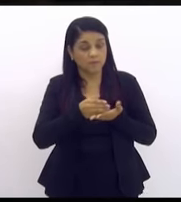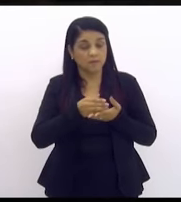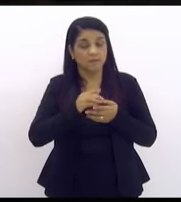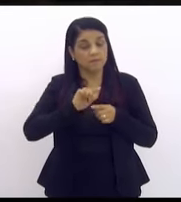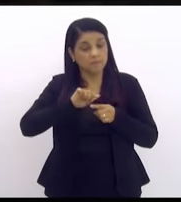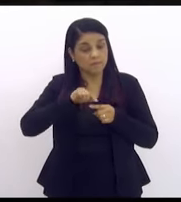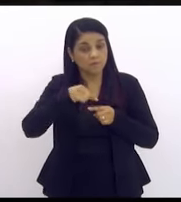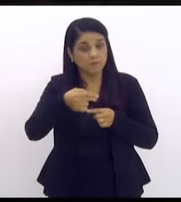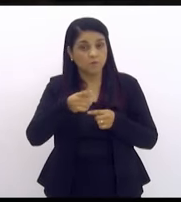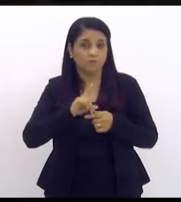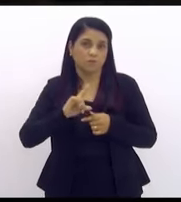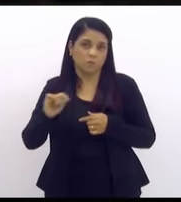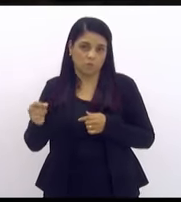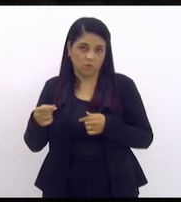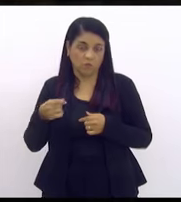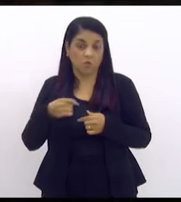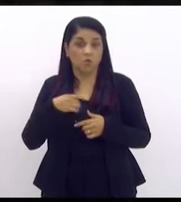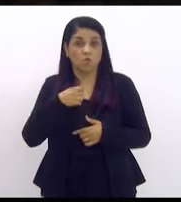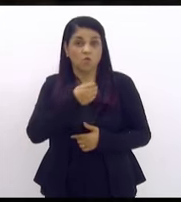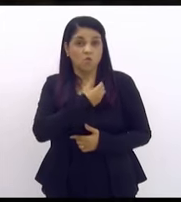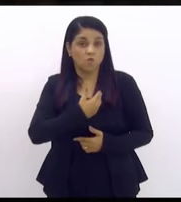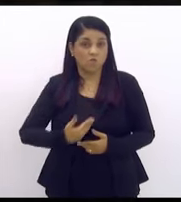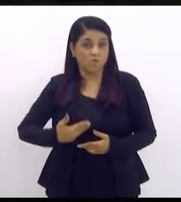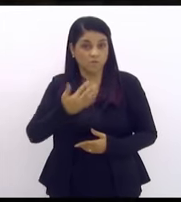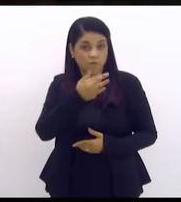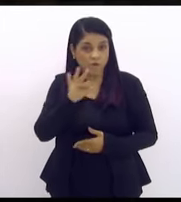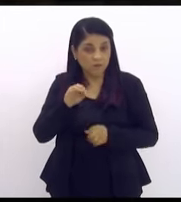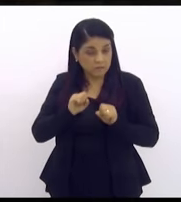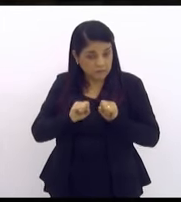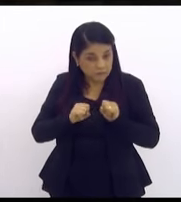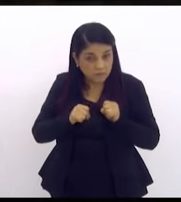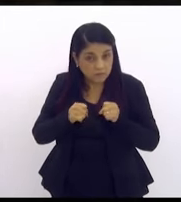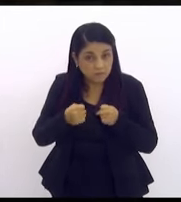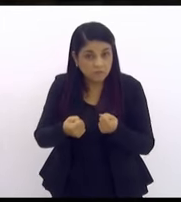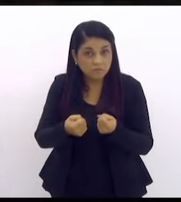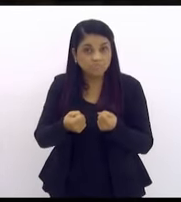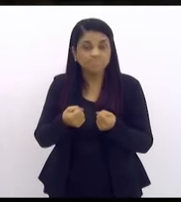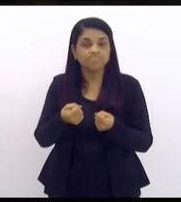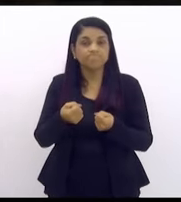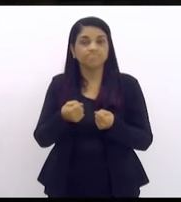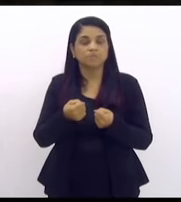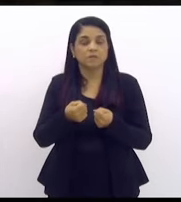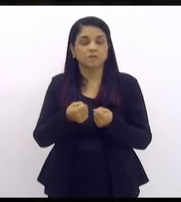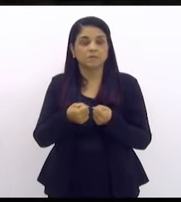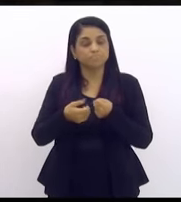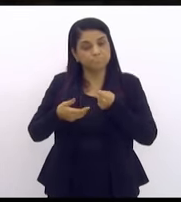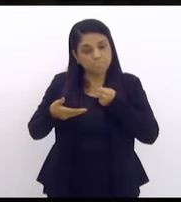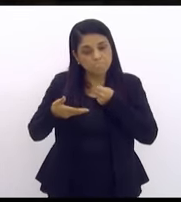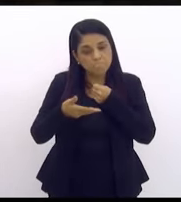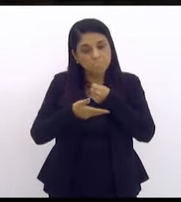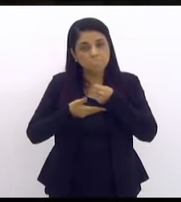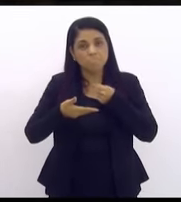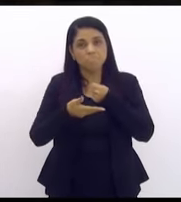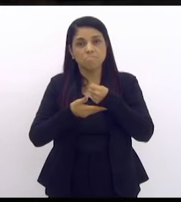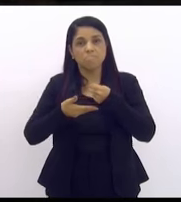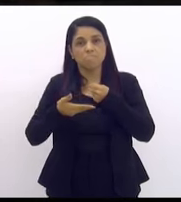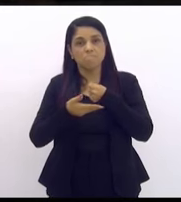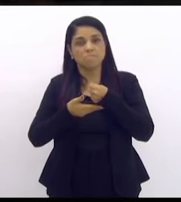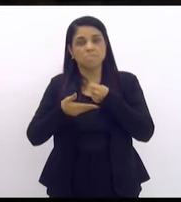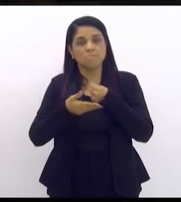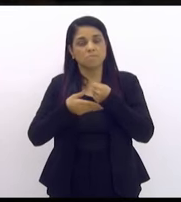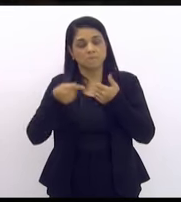governo federal fez um esforço imenso de dar consistência a uma série